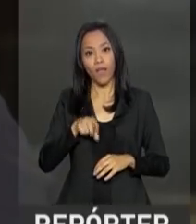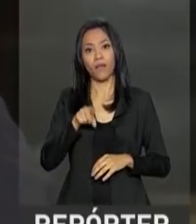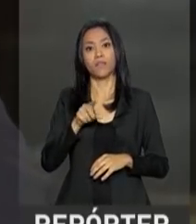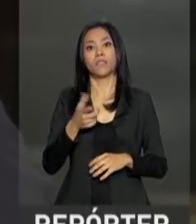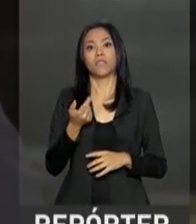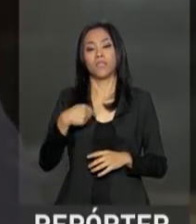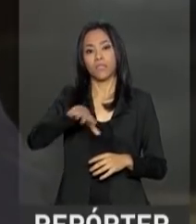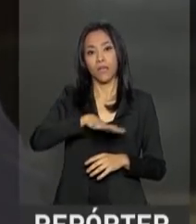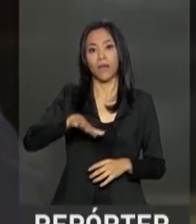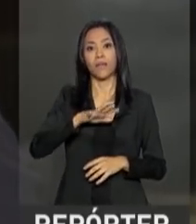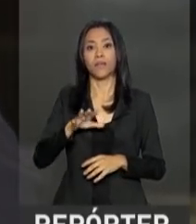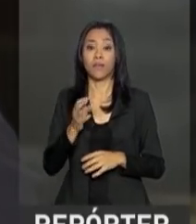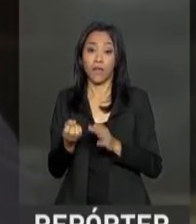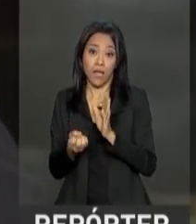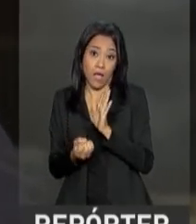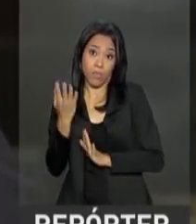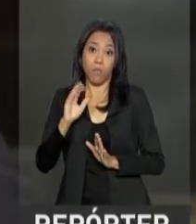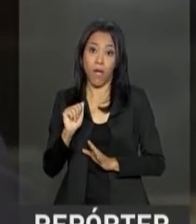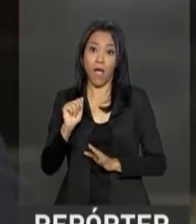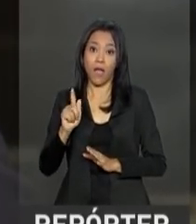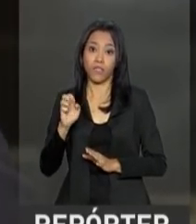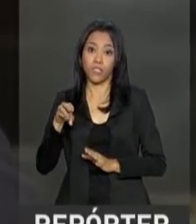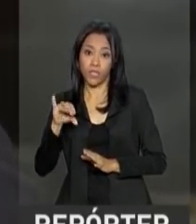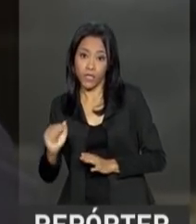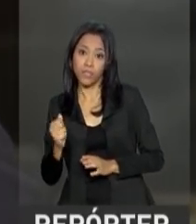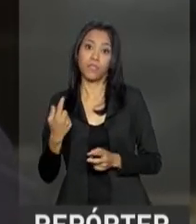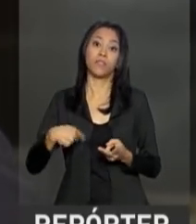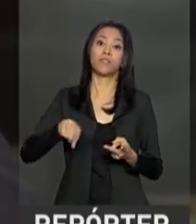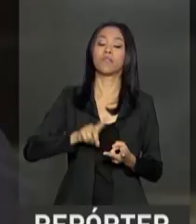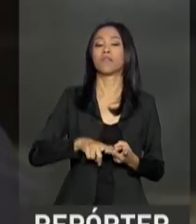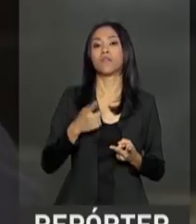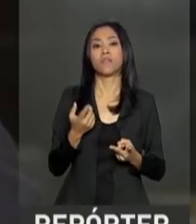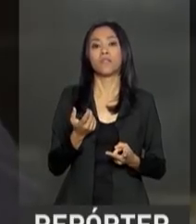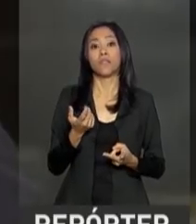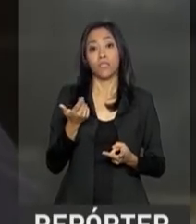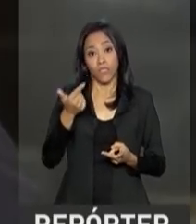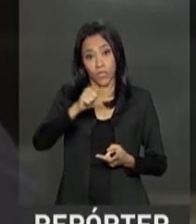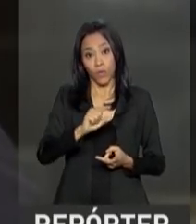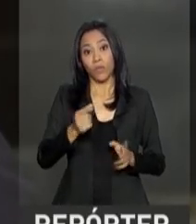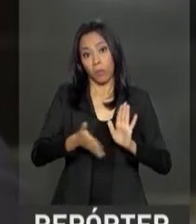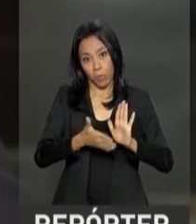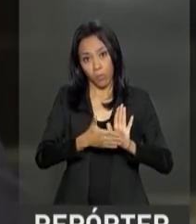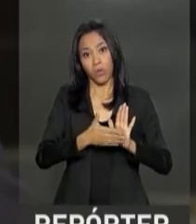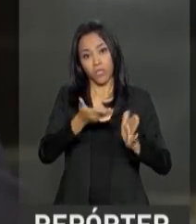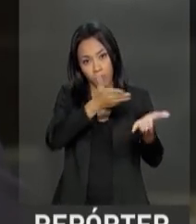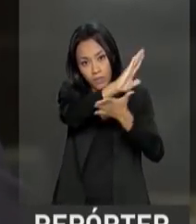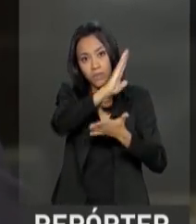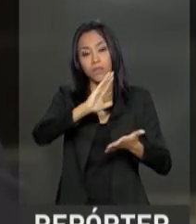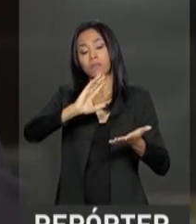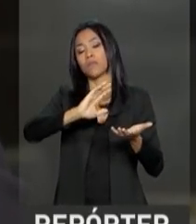transformação da embratur uma agência é a política de céus abertos já passou no congresso está passando agora no senado